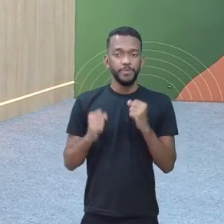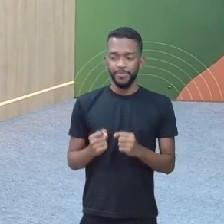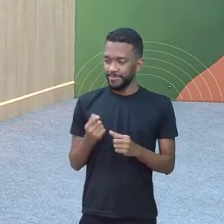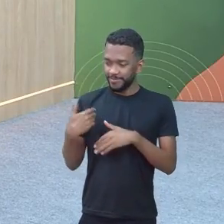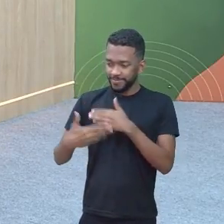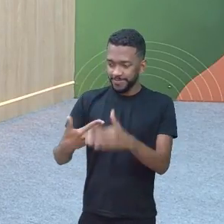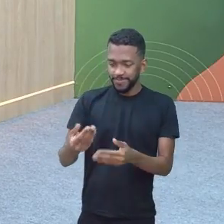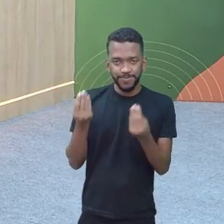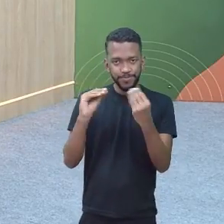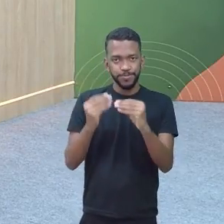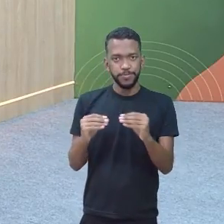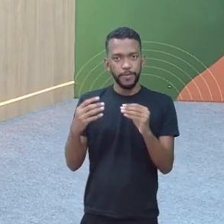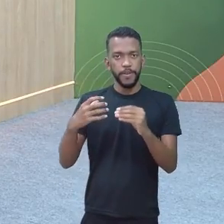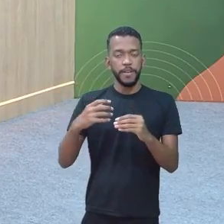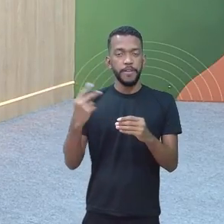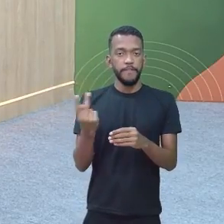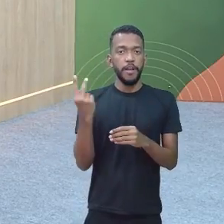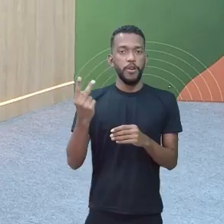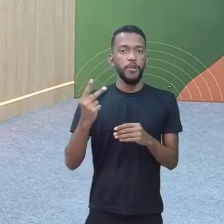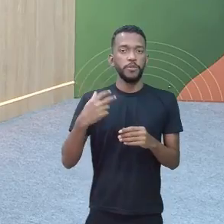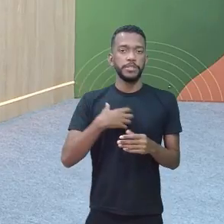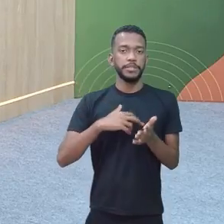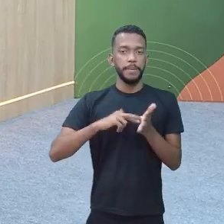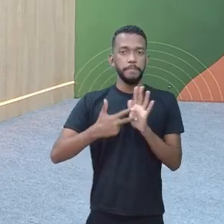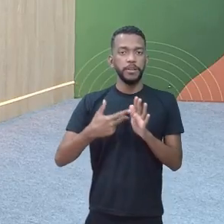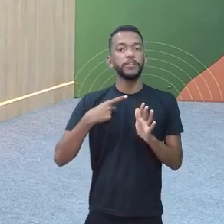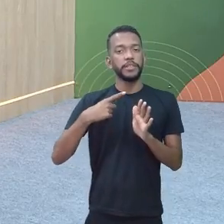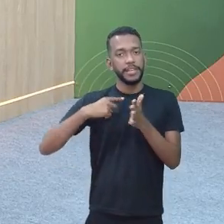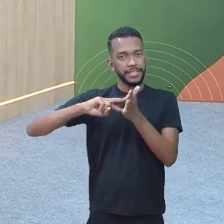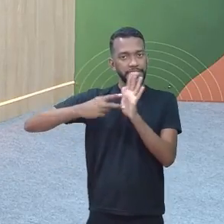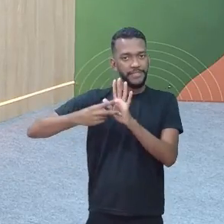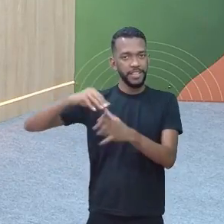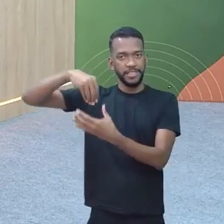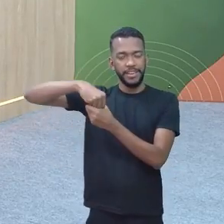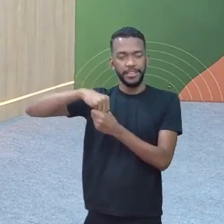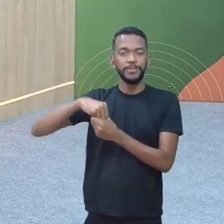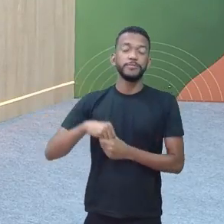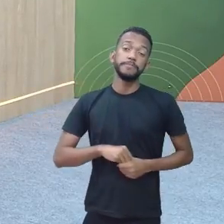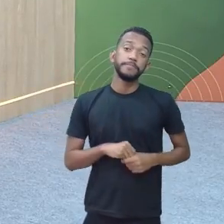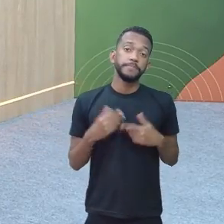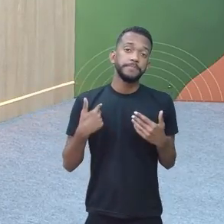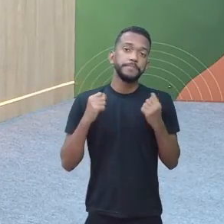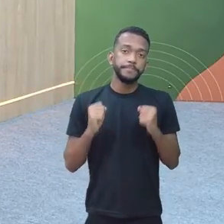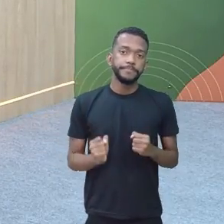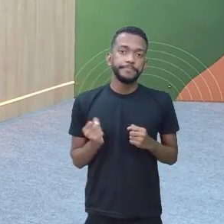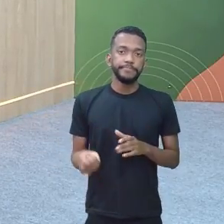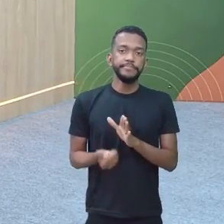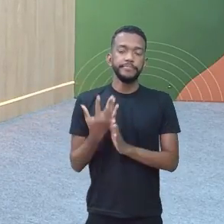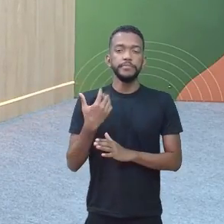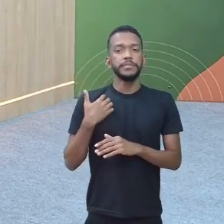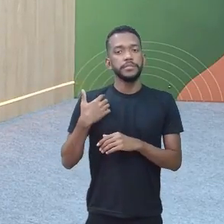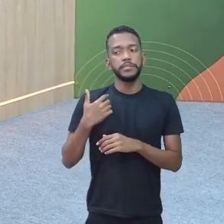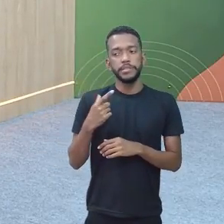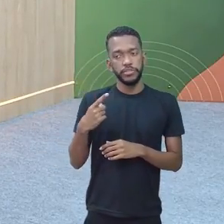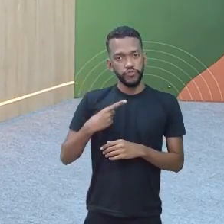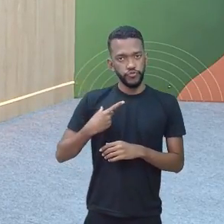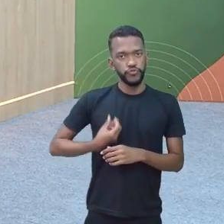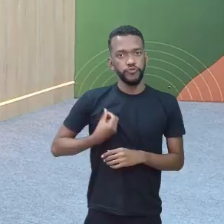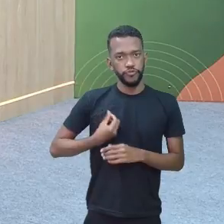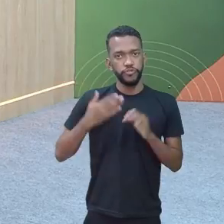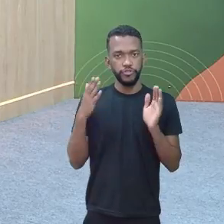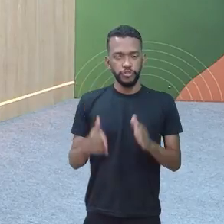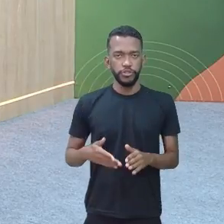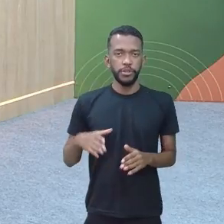valor semântico. O valor semântico é aquilo que tem significado. Então, eu posso pegar uma palavra que já existe em português